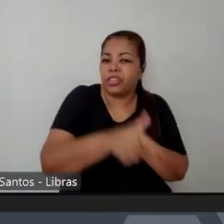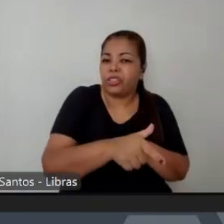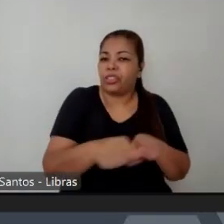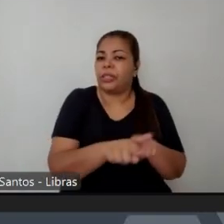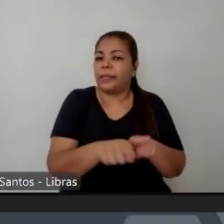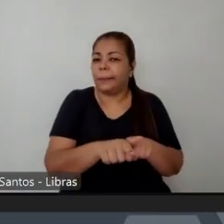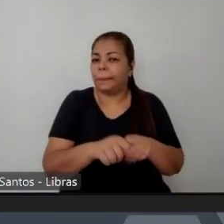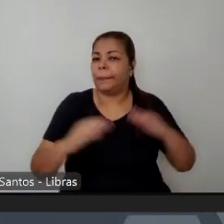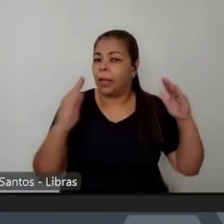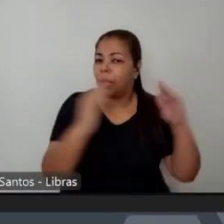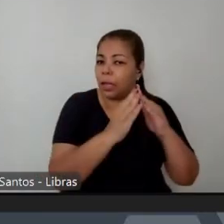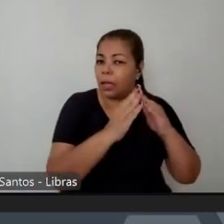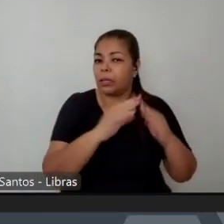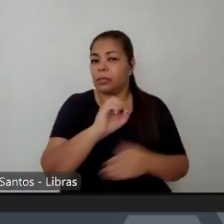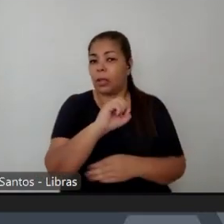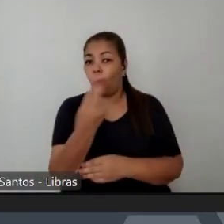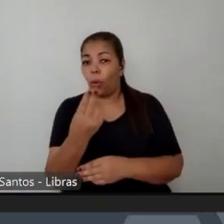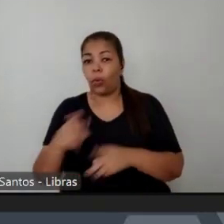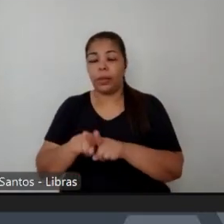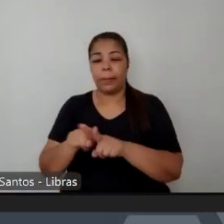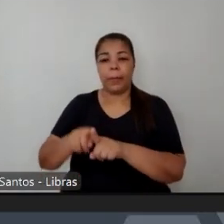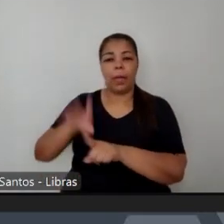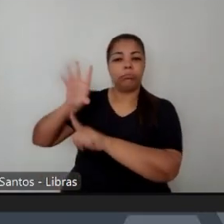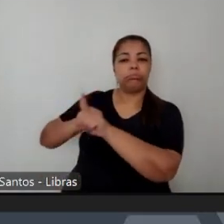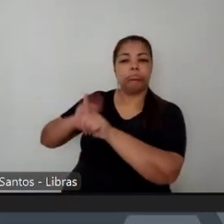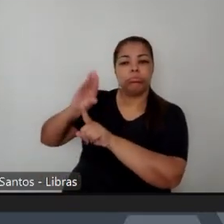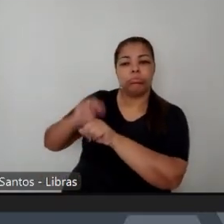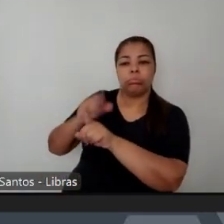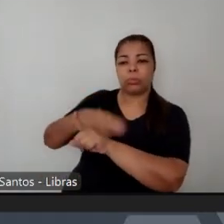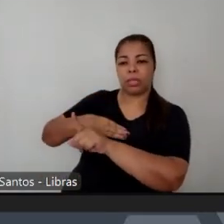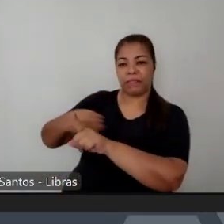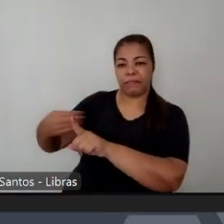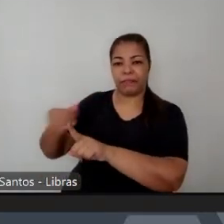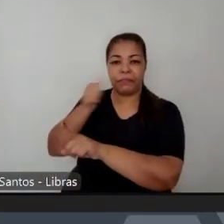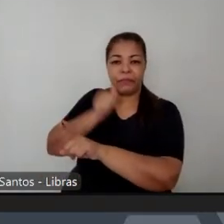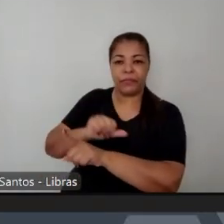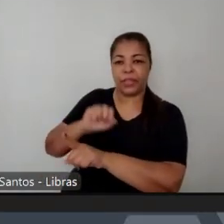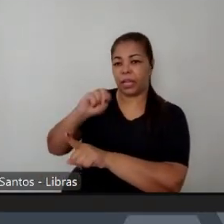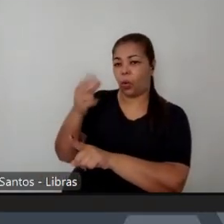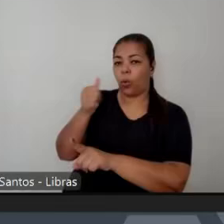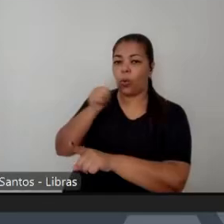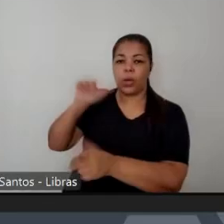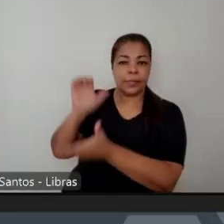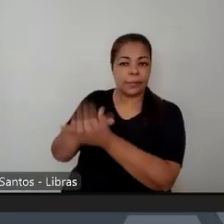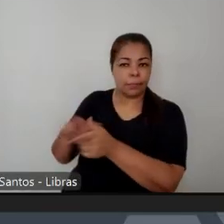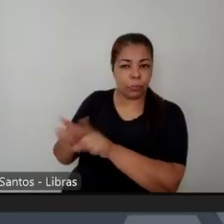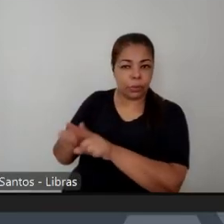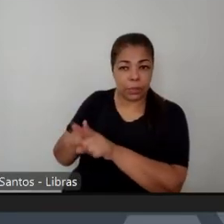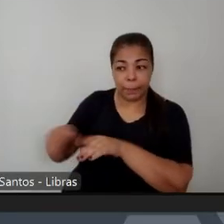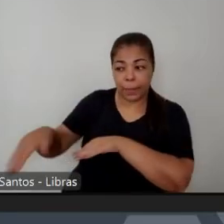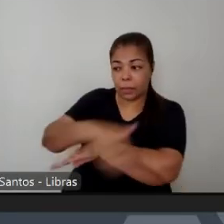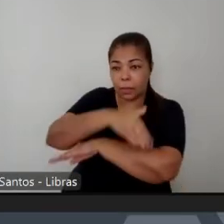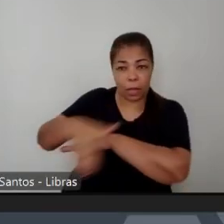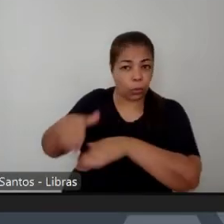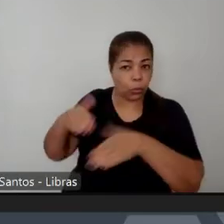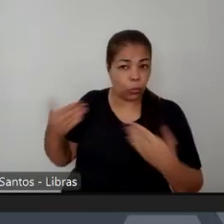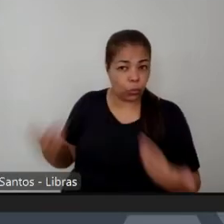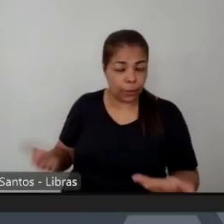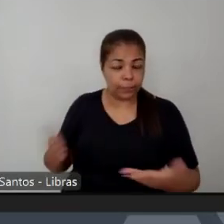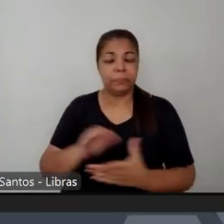ou sua filha assediada na rua então a ideia de que